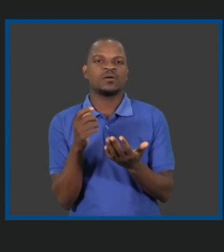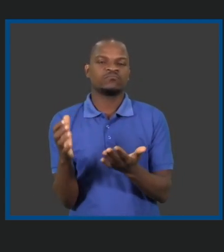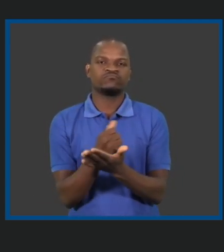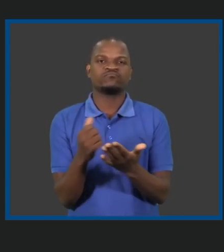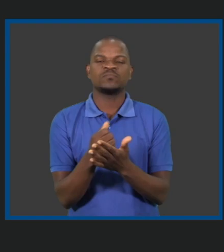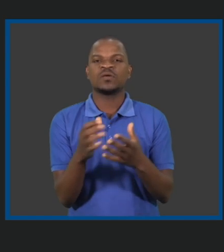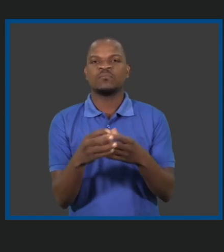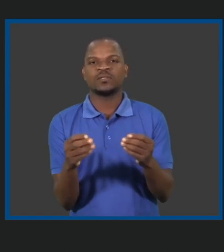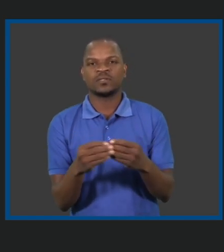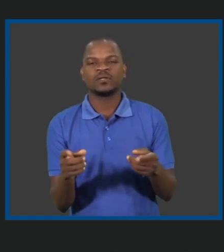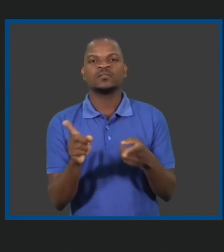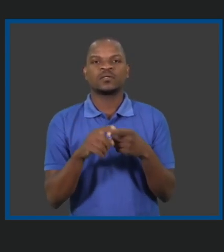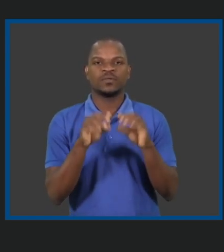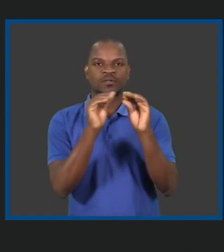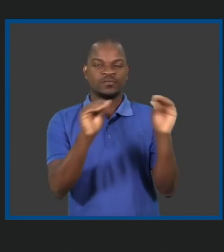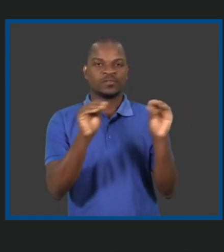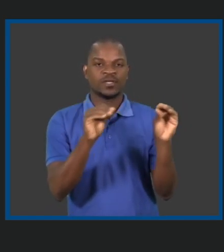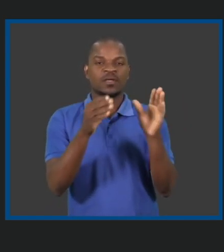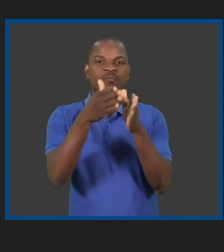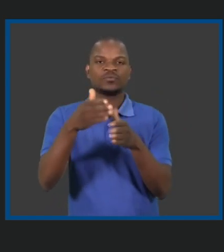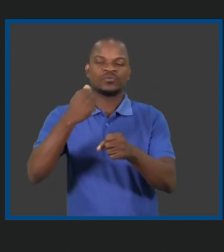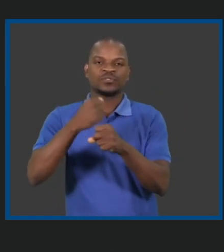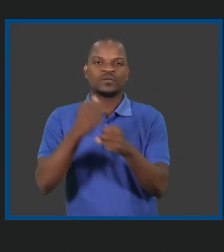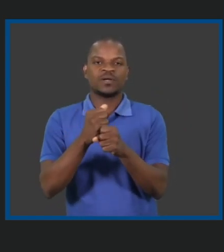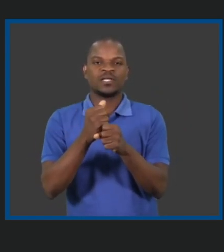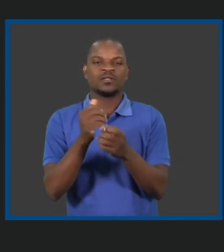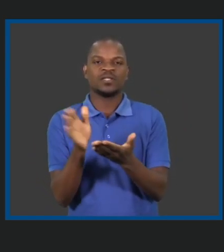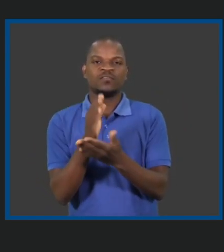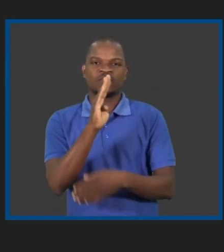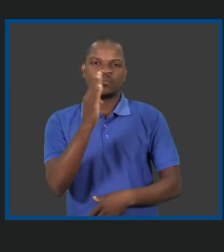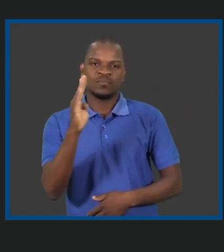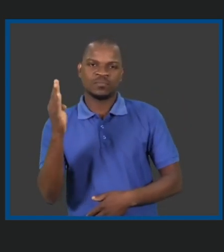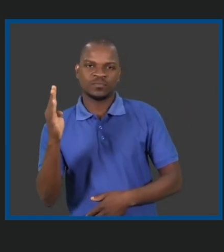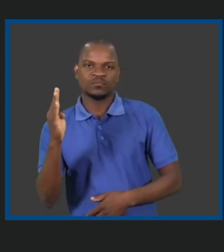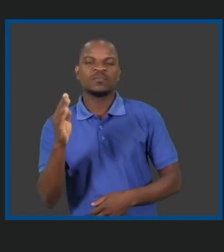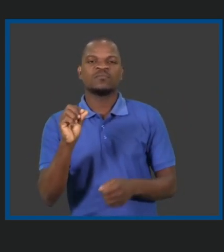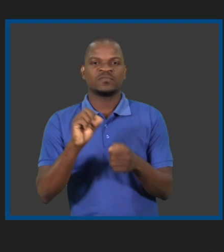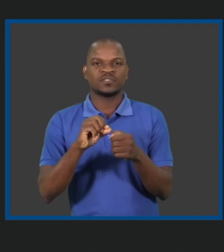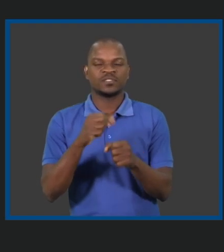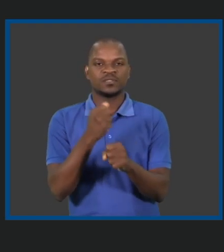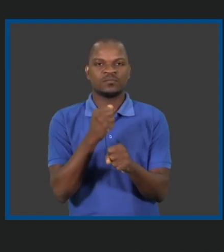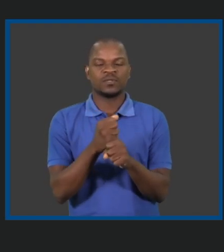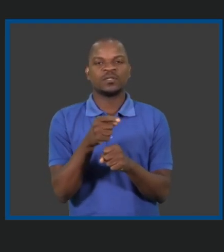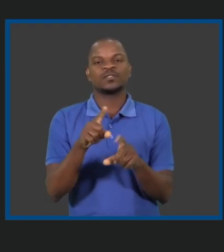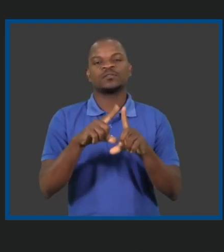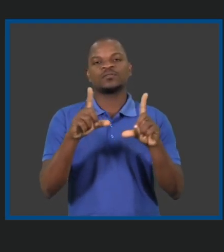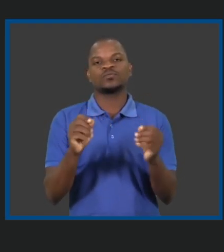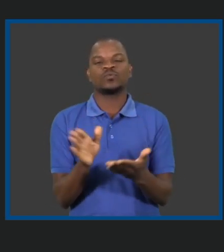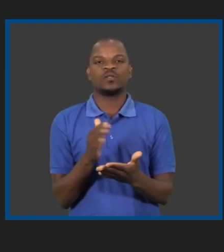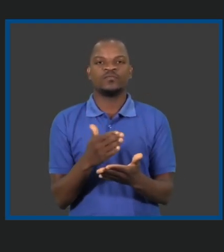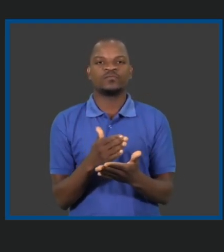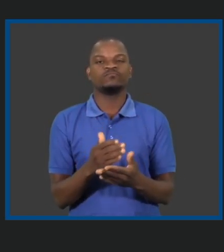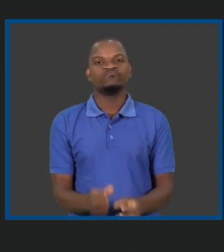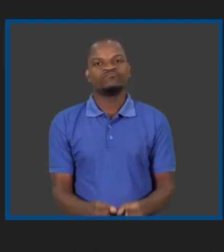poderem trabalhar esses assuntos ligados a obras impressas Muito obrigado Sérgio Miguel presidente da